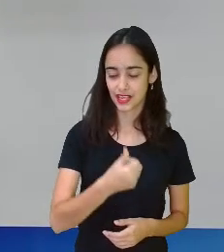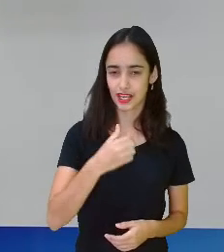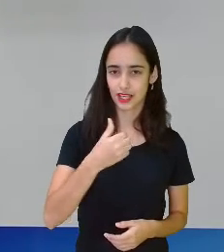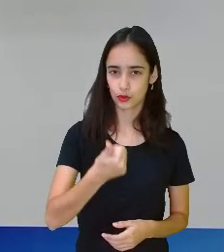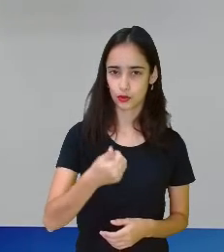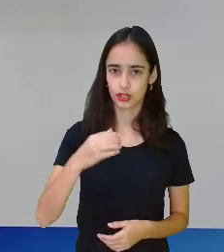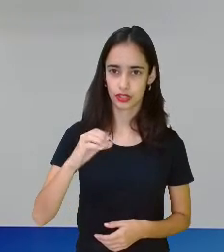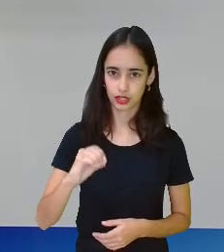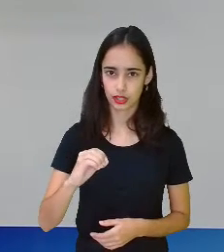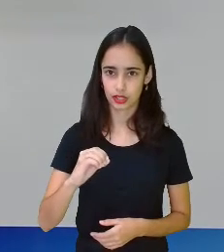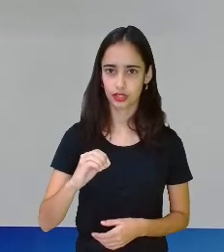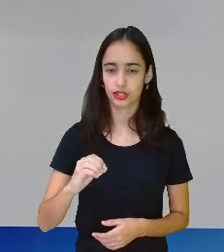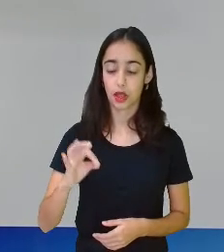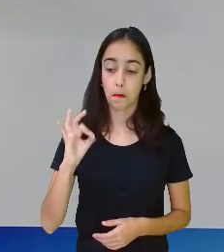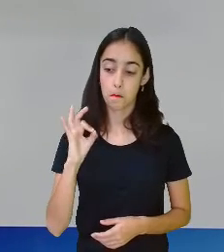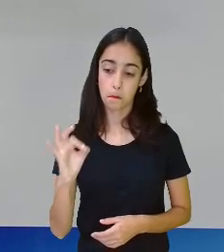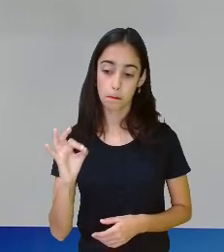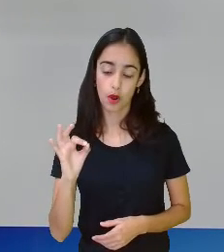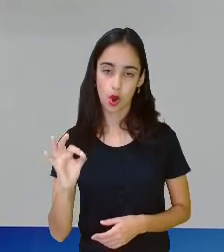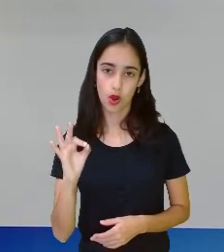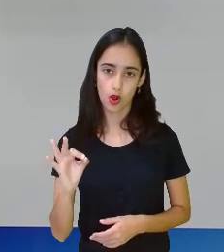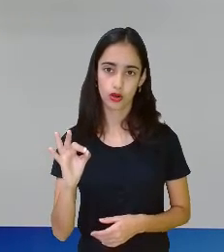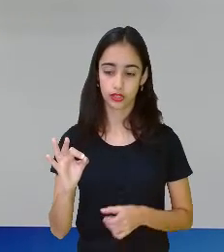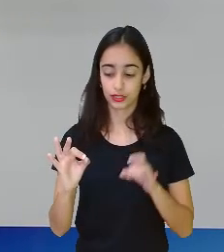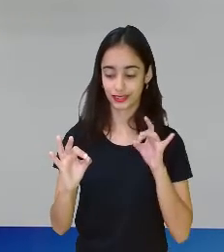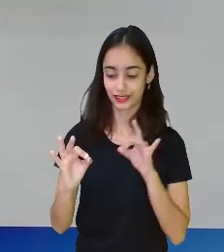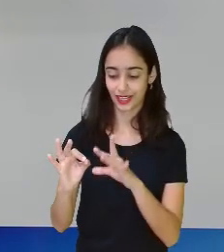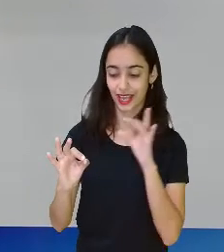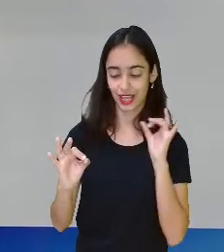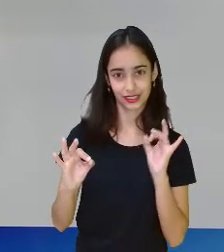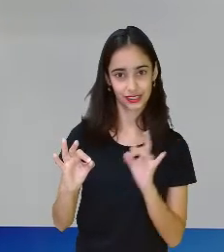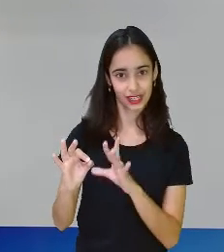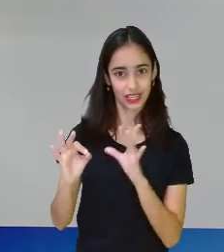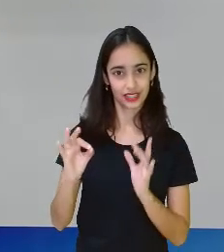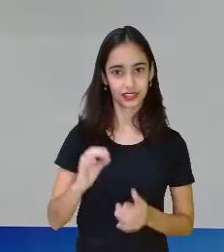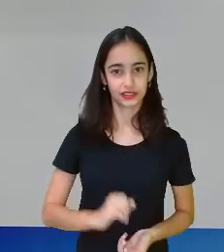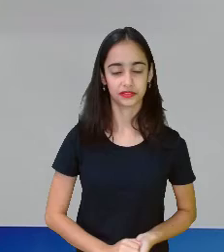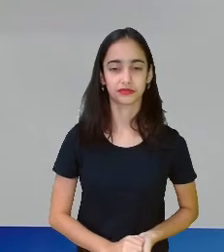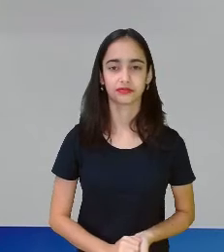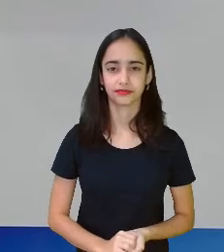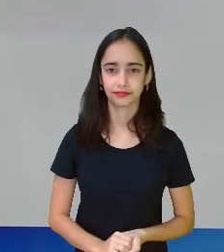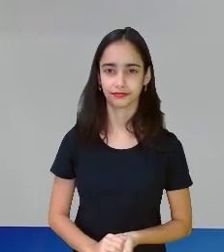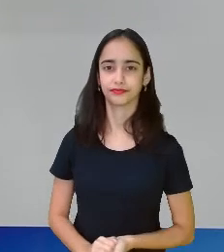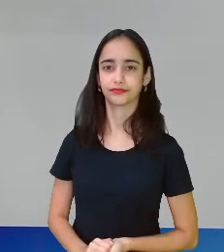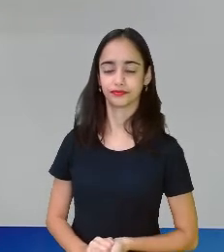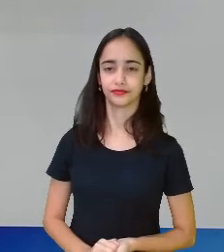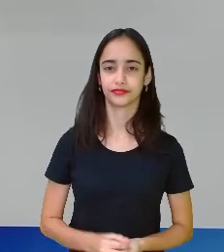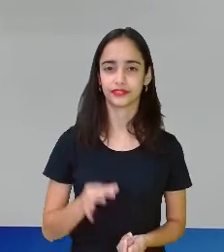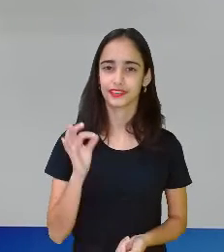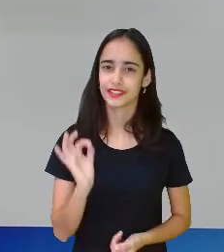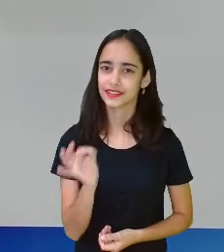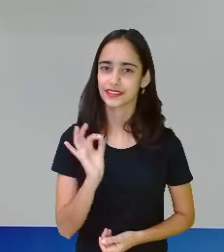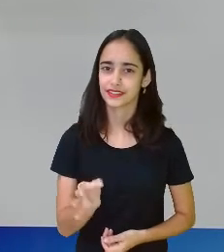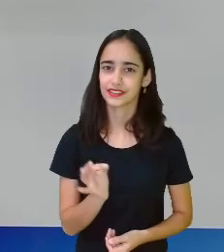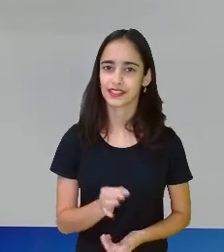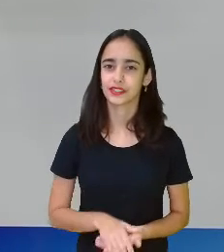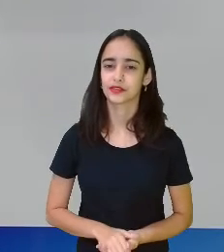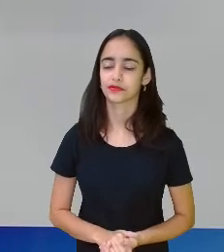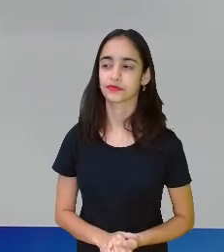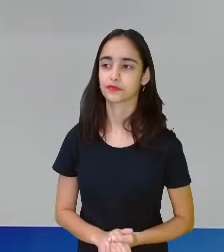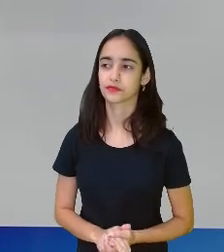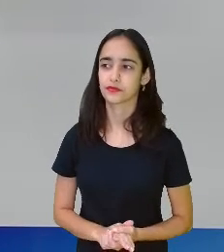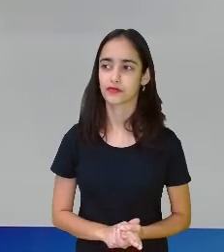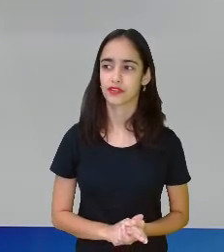bugado. Isso aqui não. Isso é bola de gude, certo? 110 bolinhas de gude. Certamente foi falha